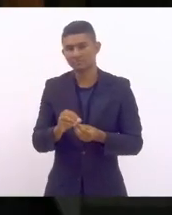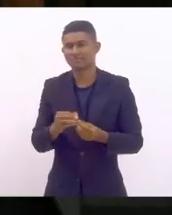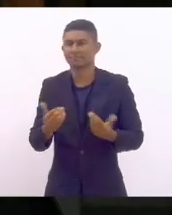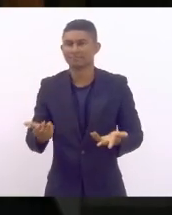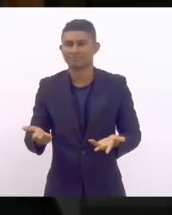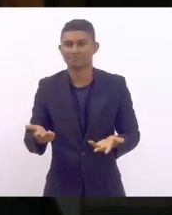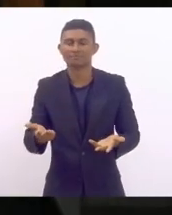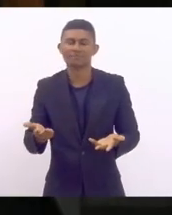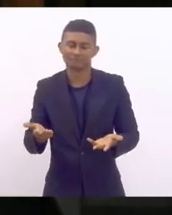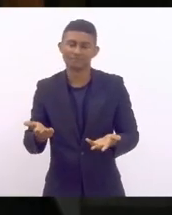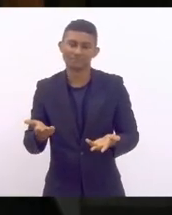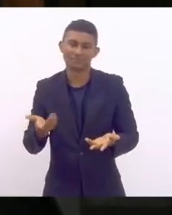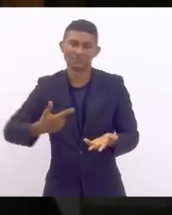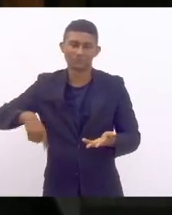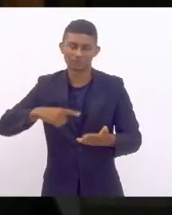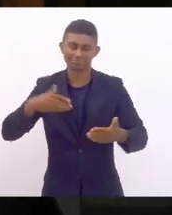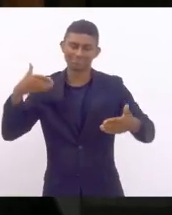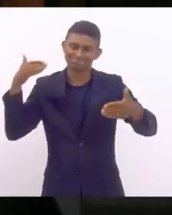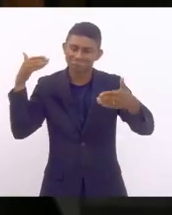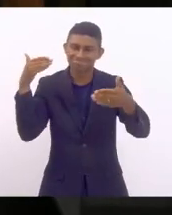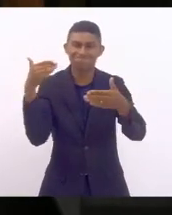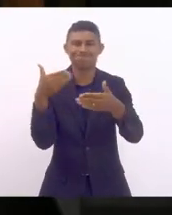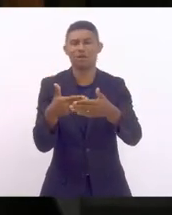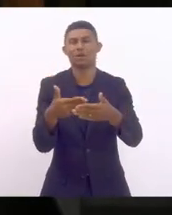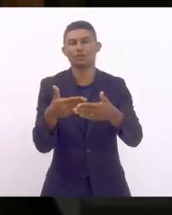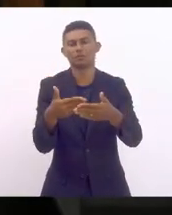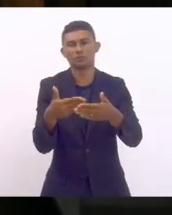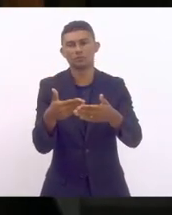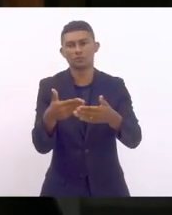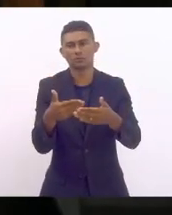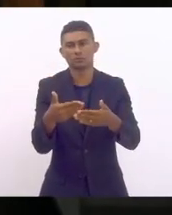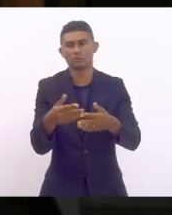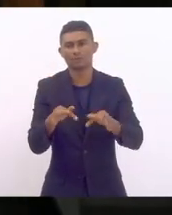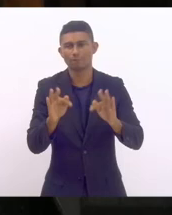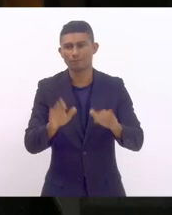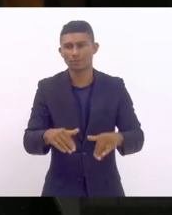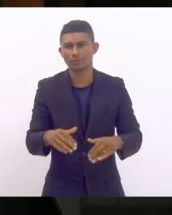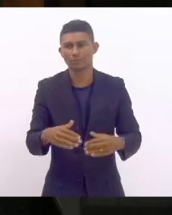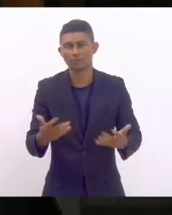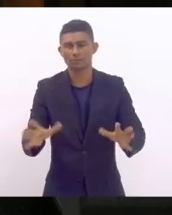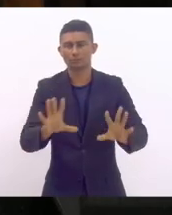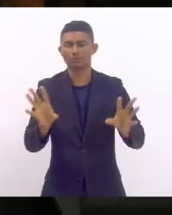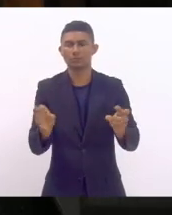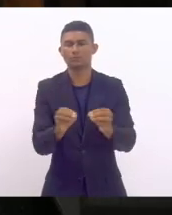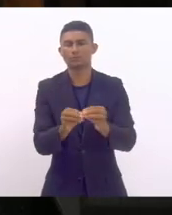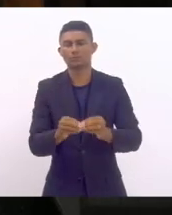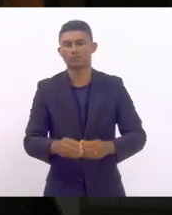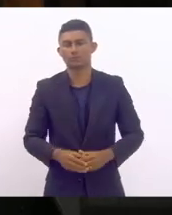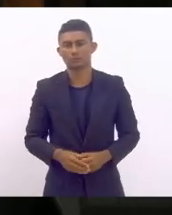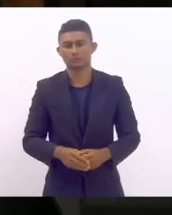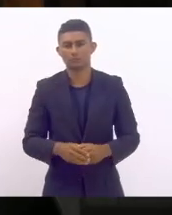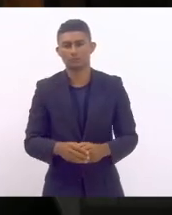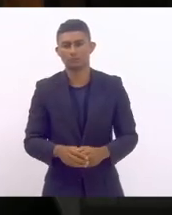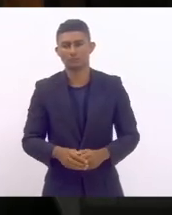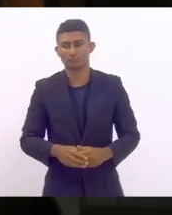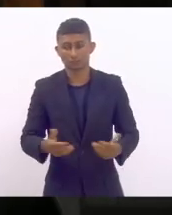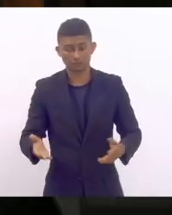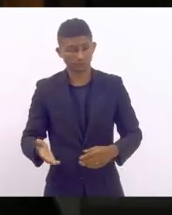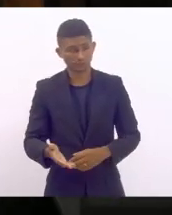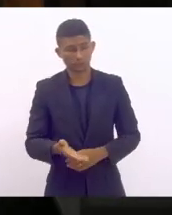estamos perto do fim Oi e aí o seu presente só para concluir a vossa